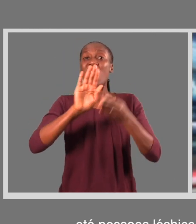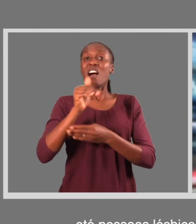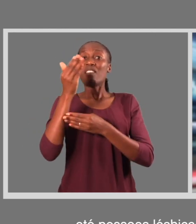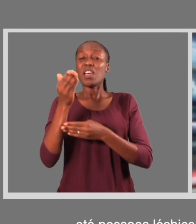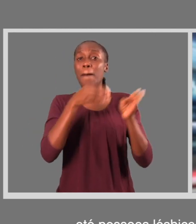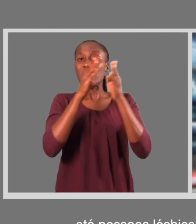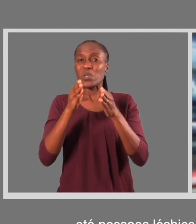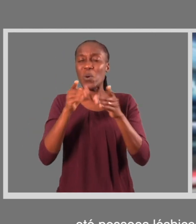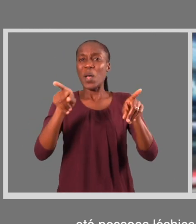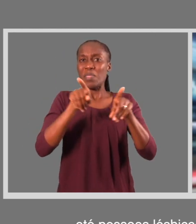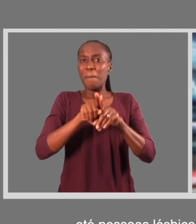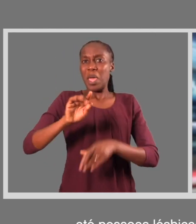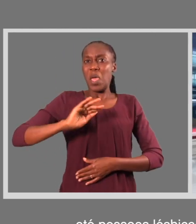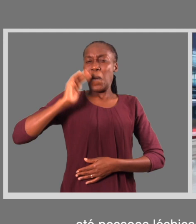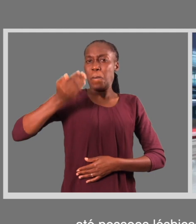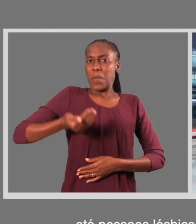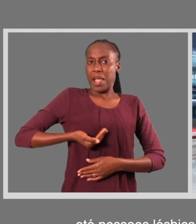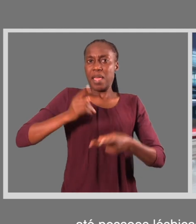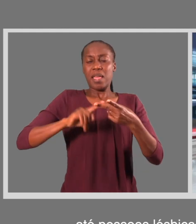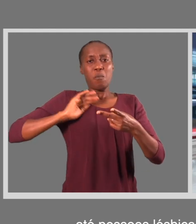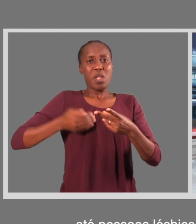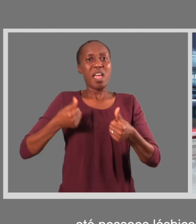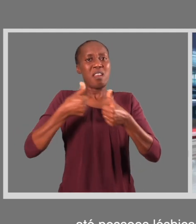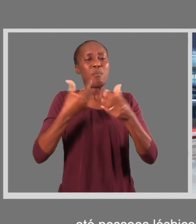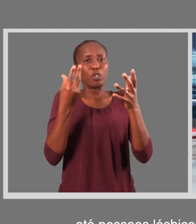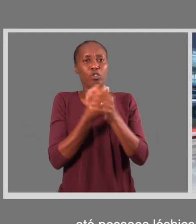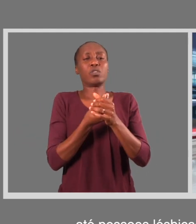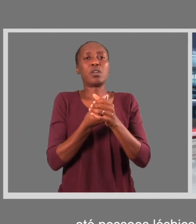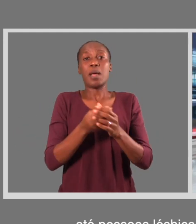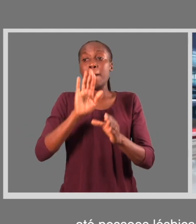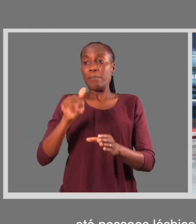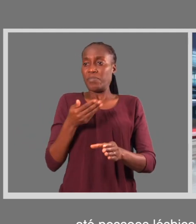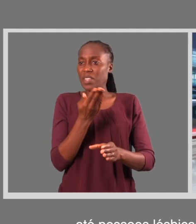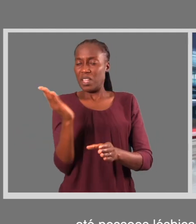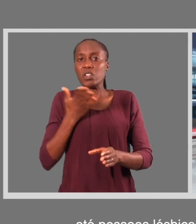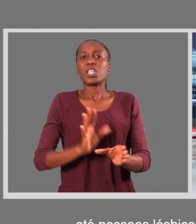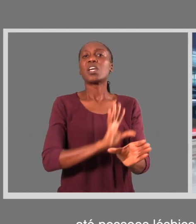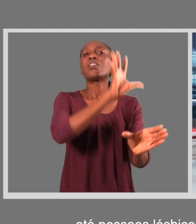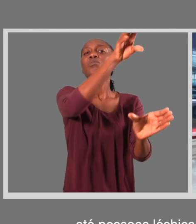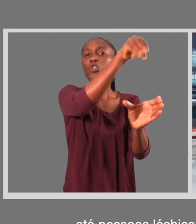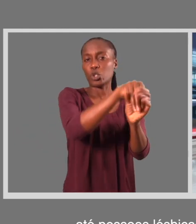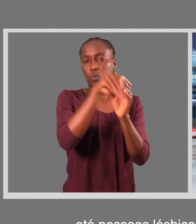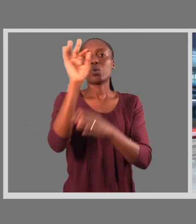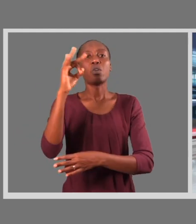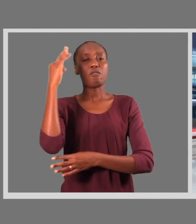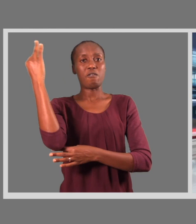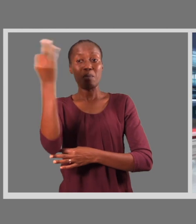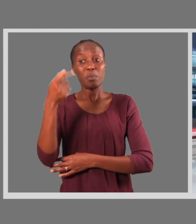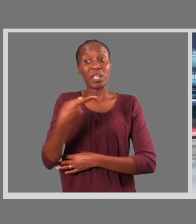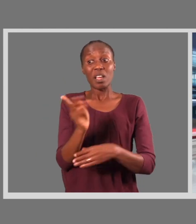lésbicas tentamos aproximar para fazer parte do FAMOD, porque são grupos marginalizados.